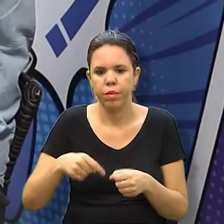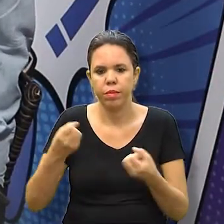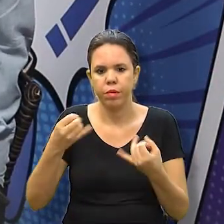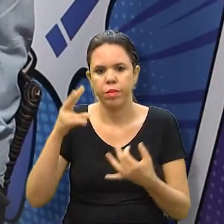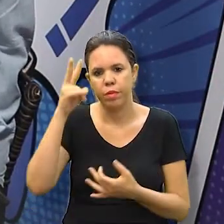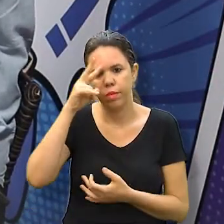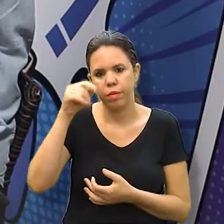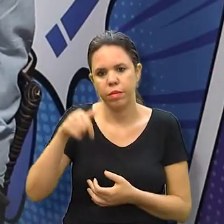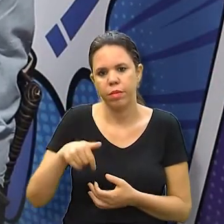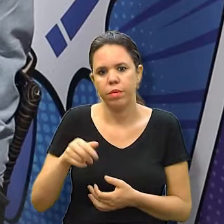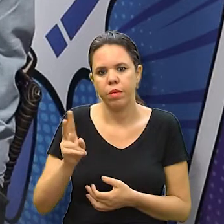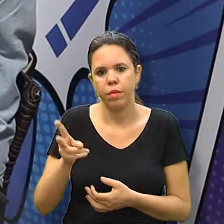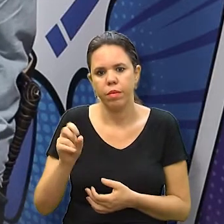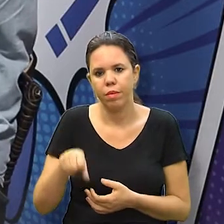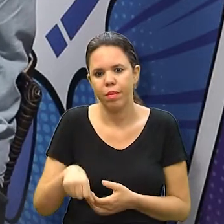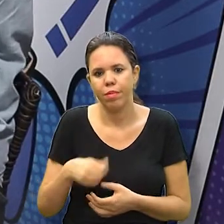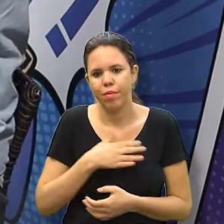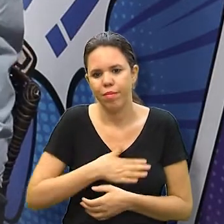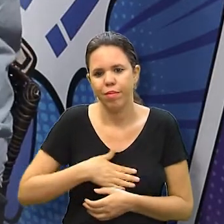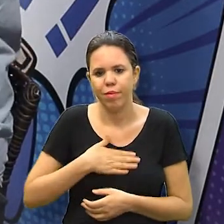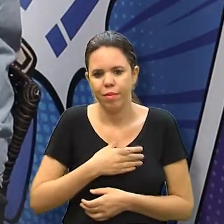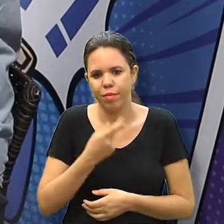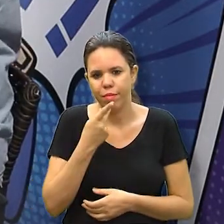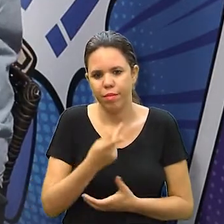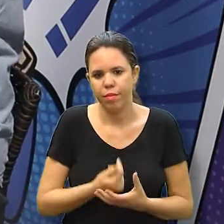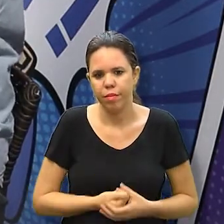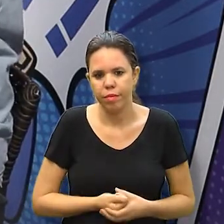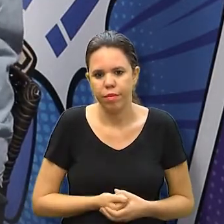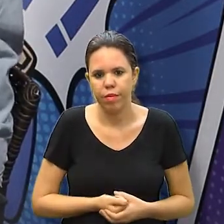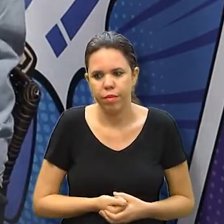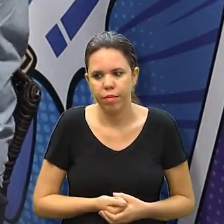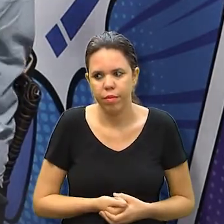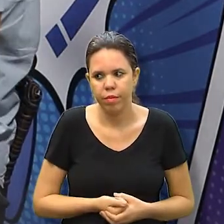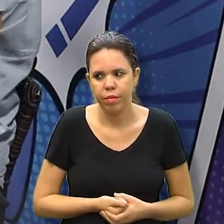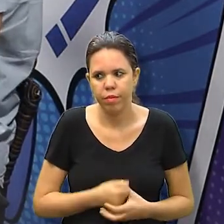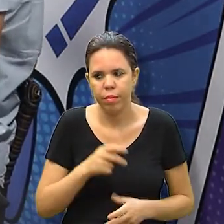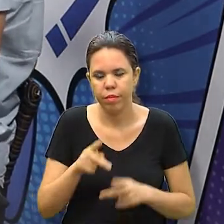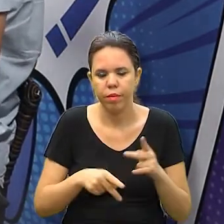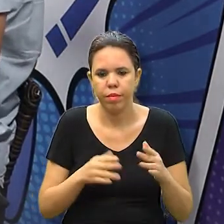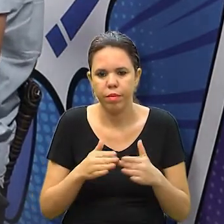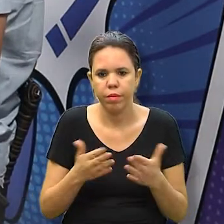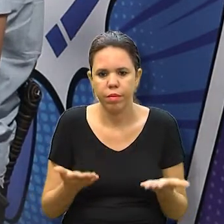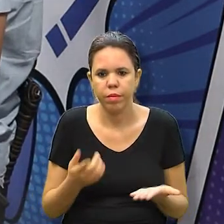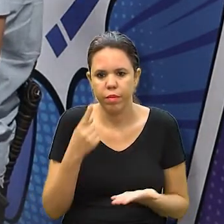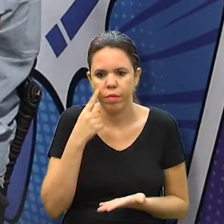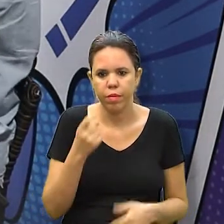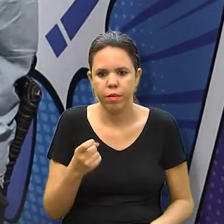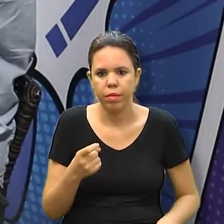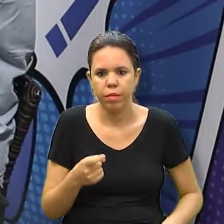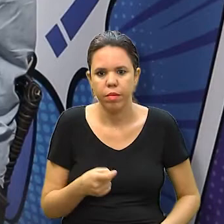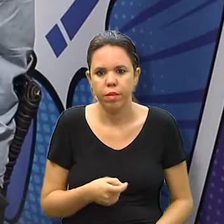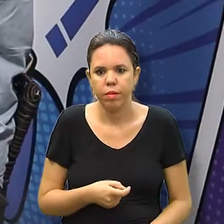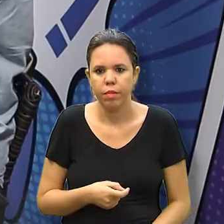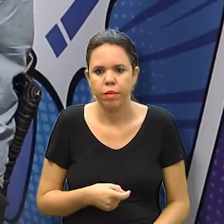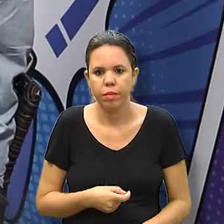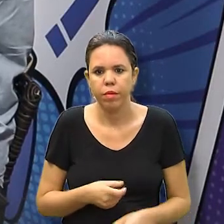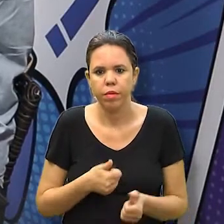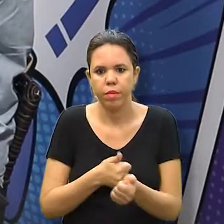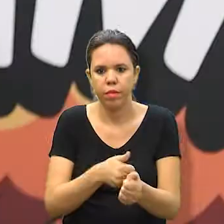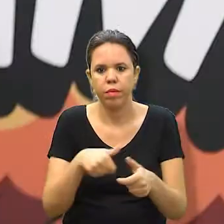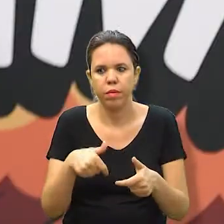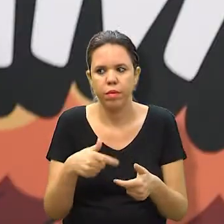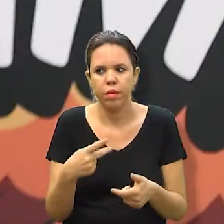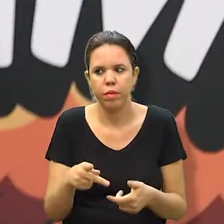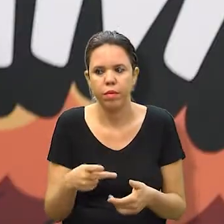gente? Sim, com todo prazer, com todo prazer. Ô Flávio, o pessoal de casa que ficou interessado, então como é que faz para acompanhar o seu